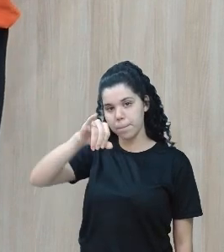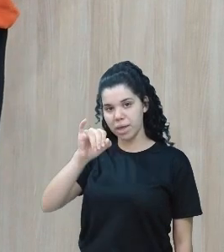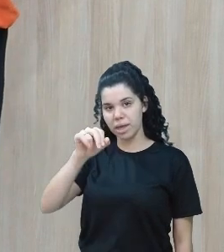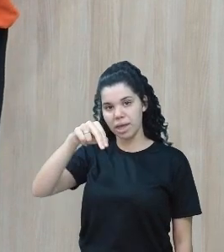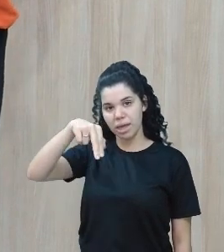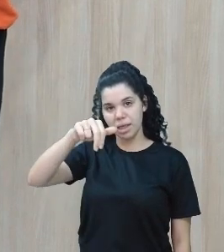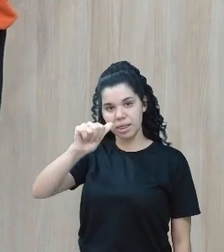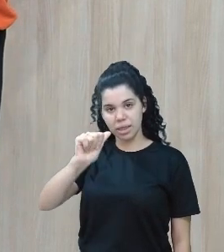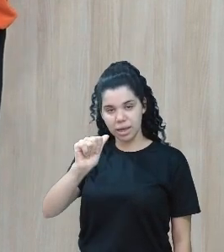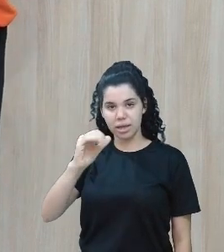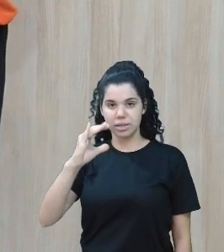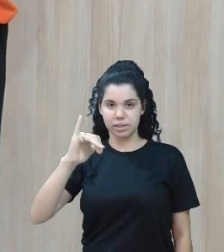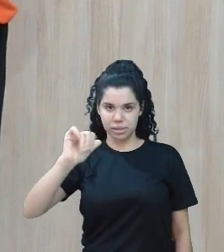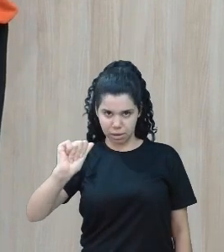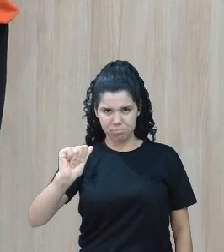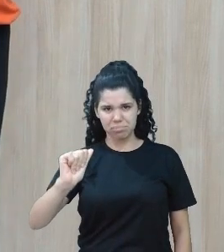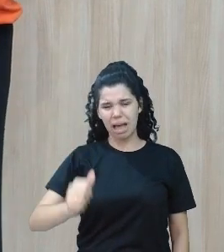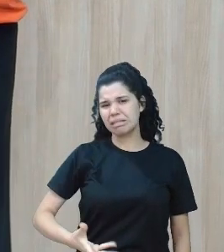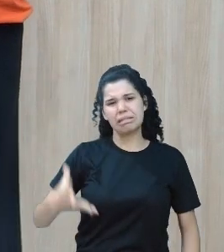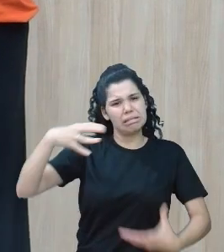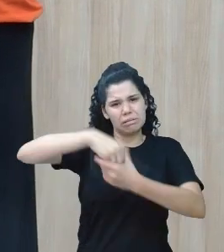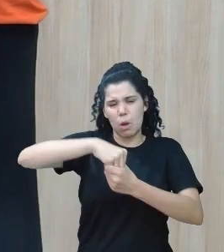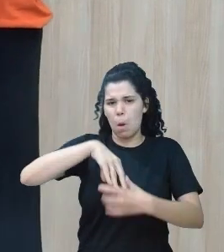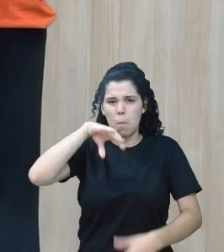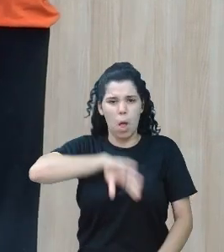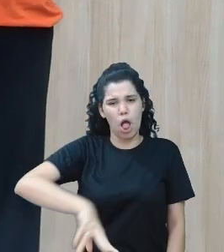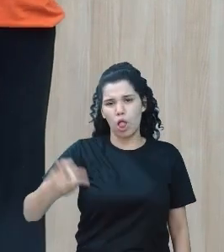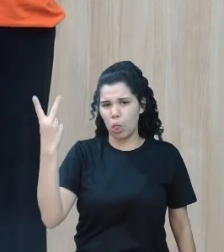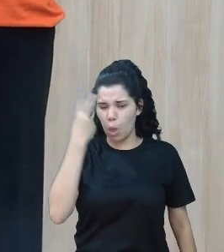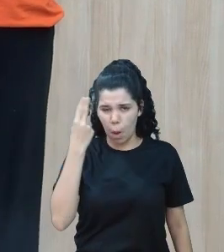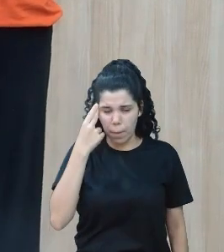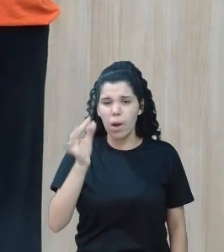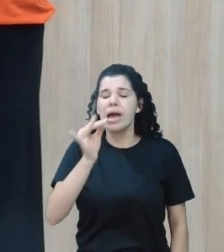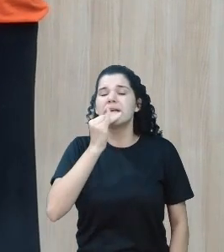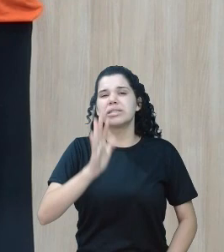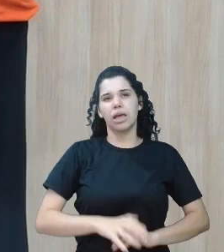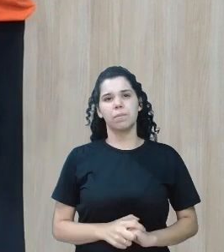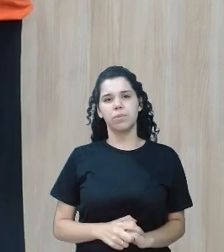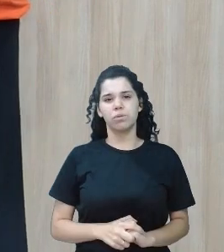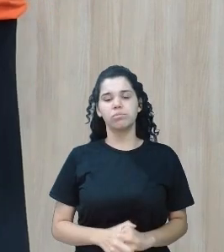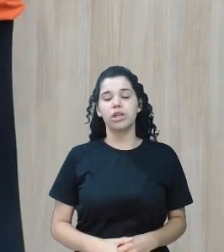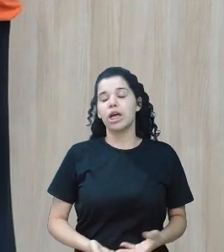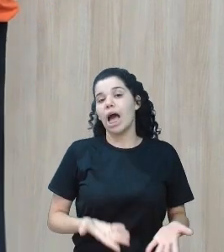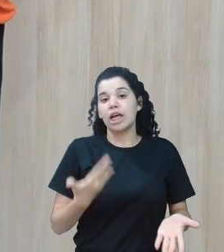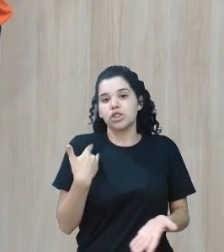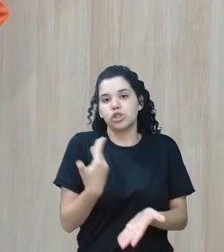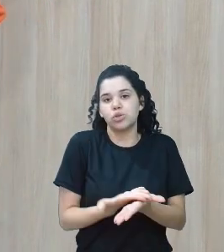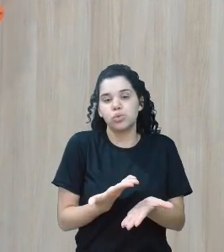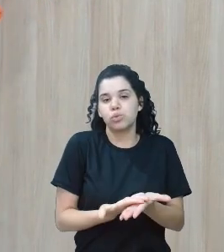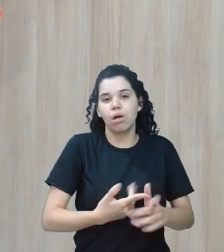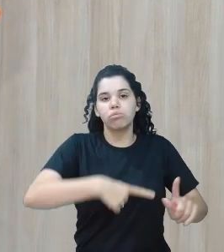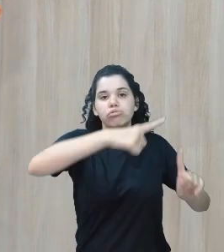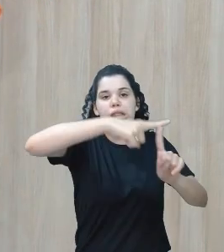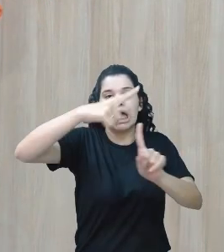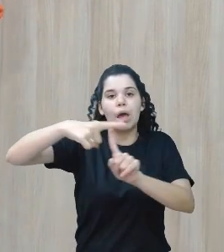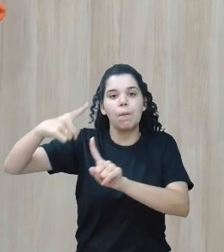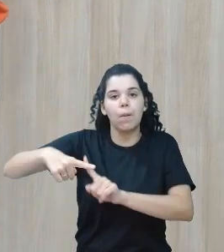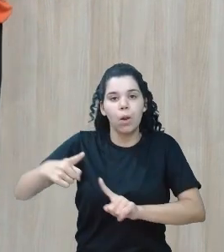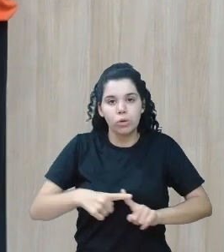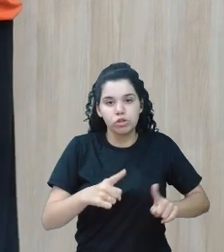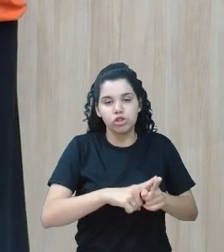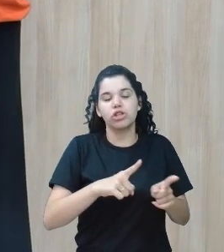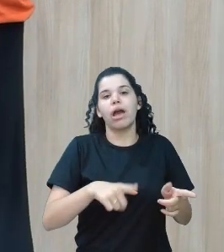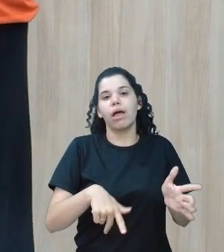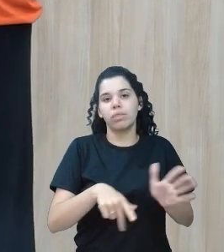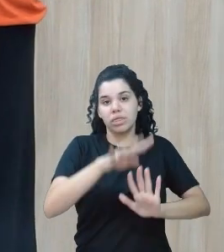língua portuguesa. Então, por exemplo, a gente vai tá trabalhando tipologias textuais. Aí eu vou